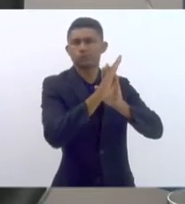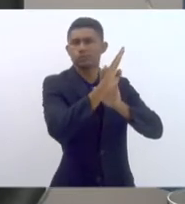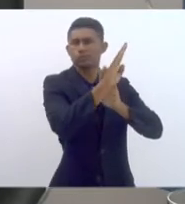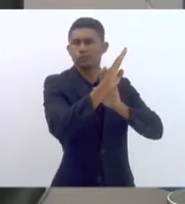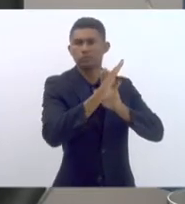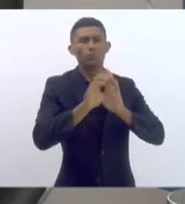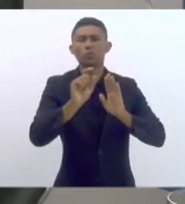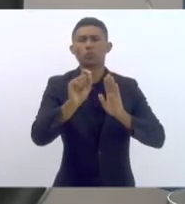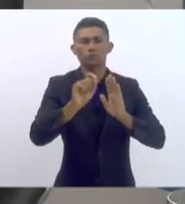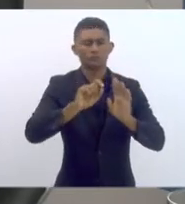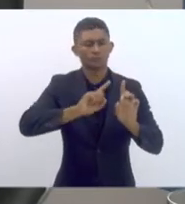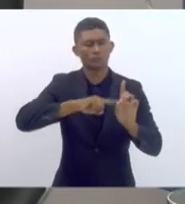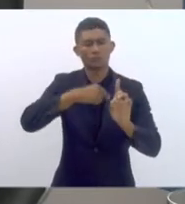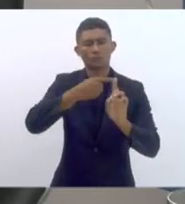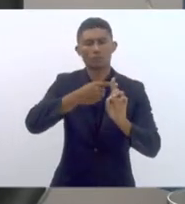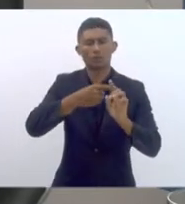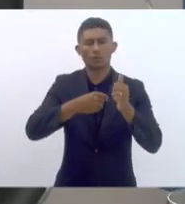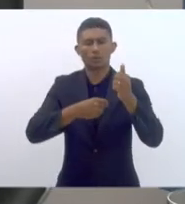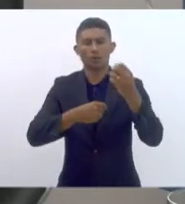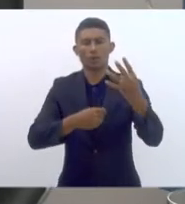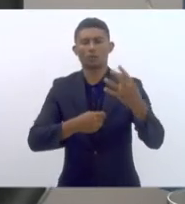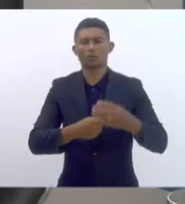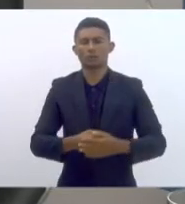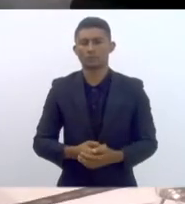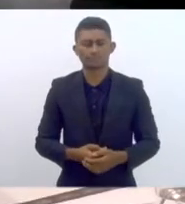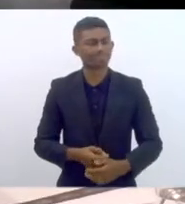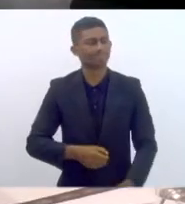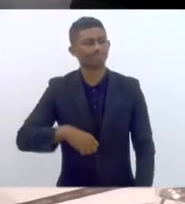mais 14. Sim.